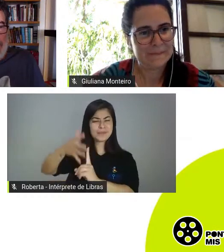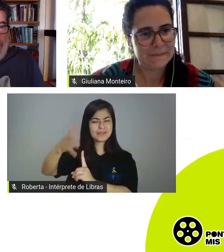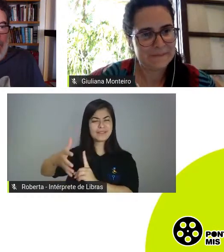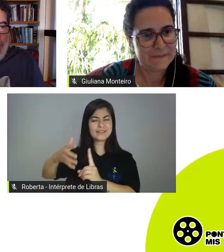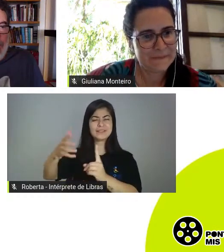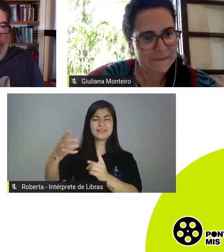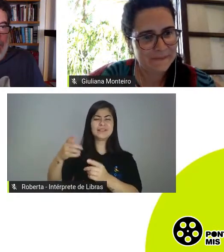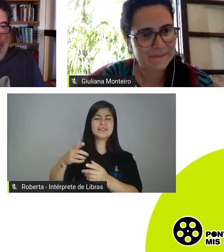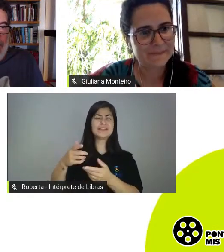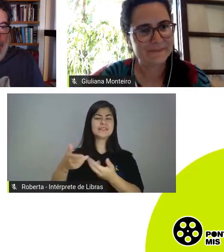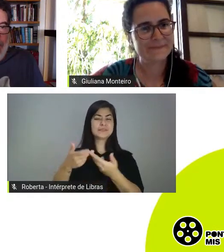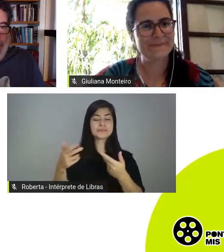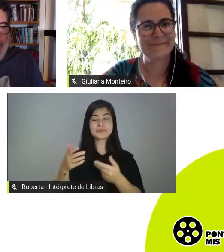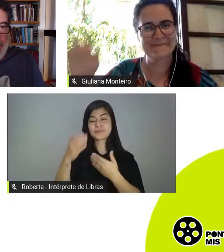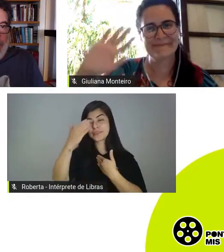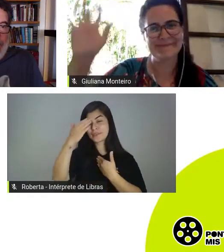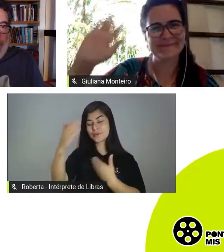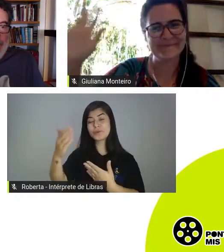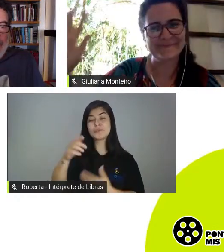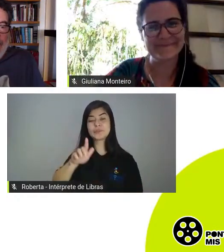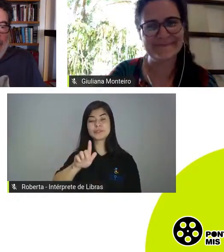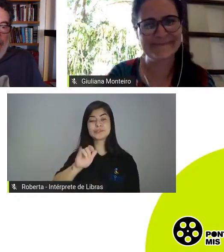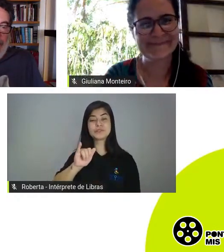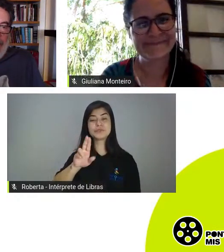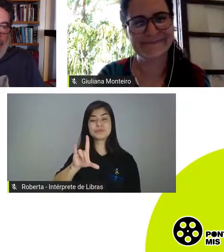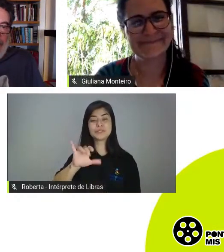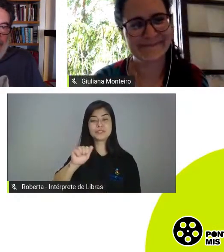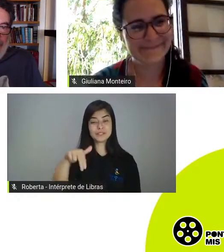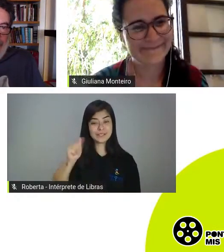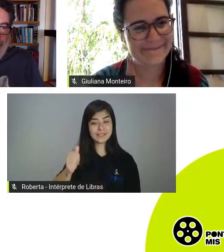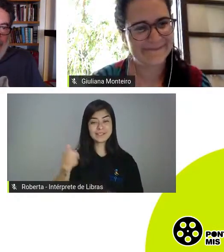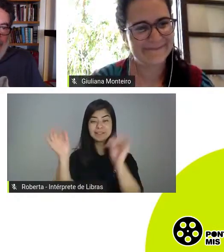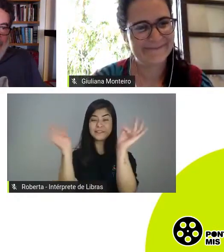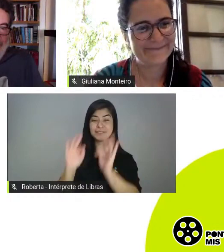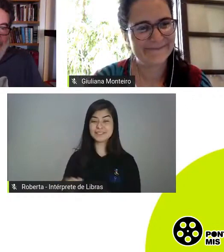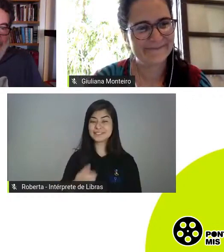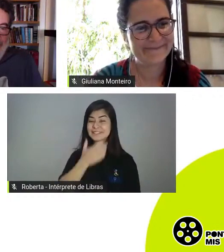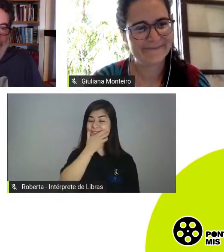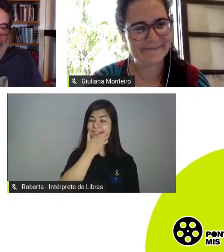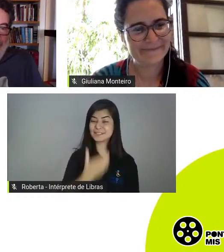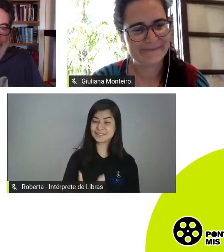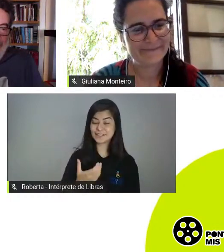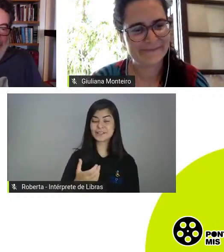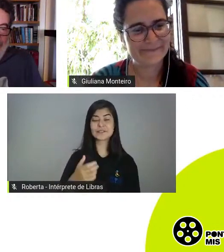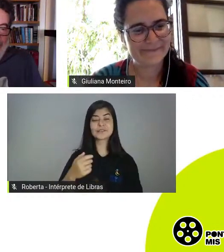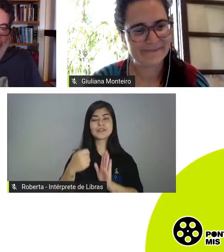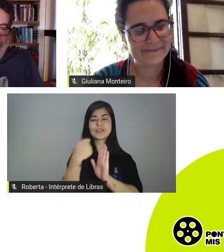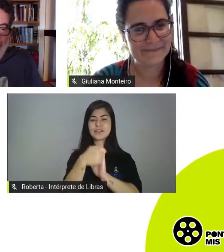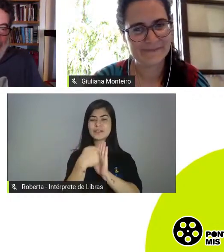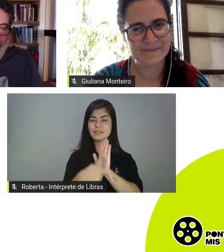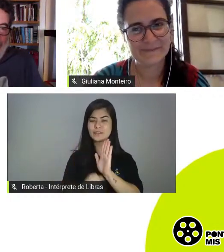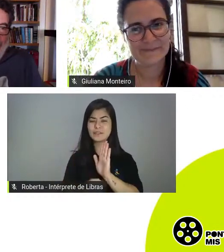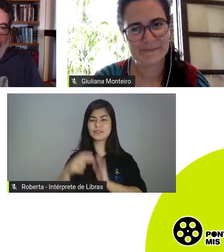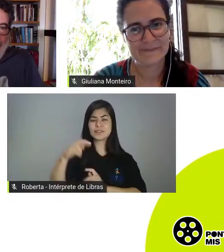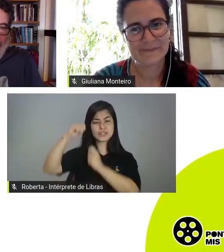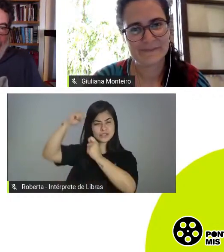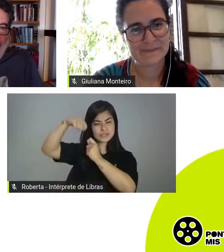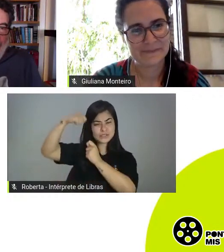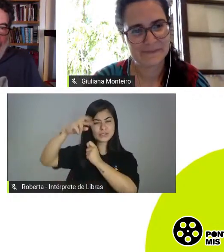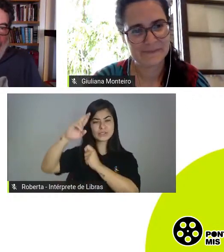Obrigada, Juliana. Feliz Natal. Juliana Monteiro, que é roteirista e diretora, nascida em